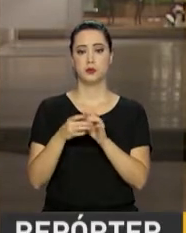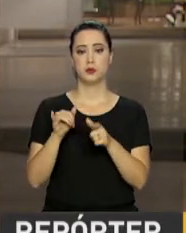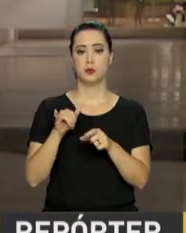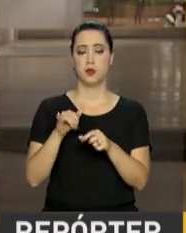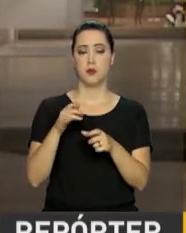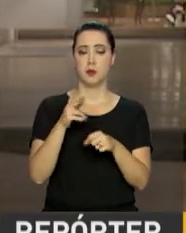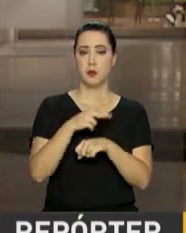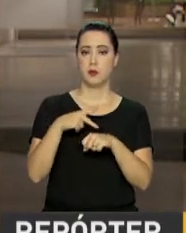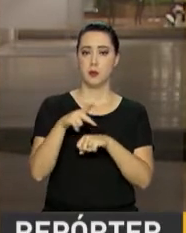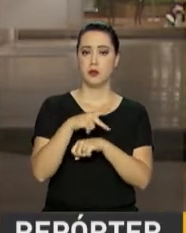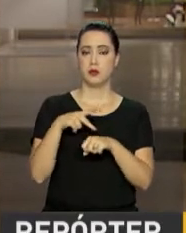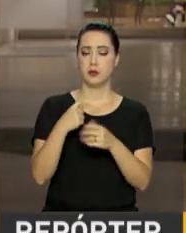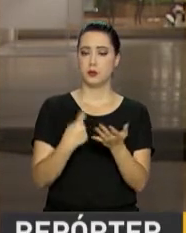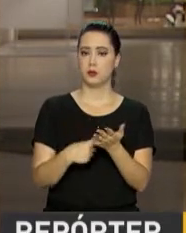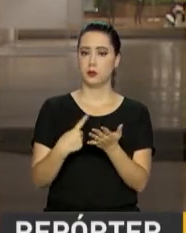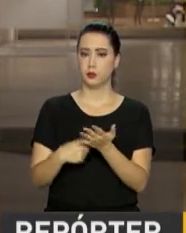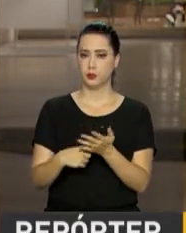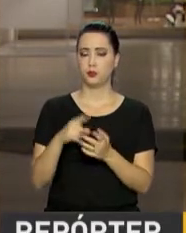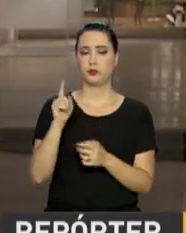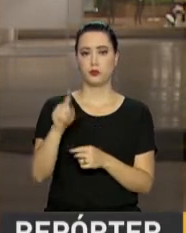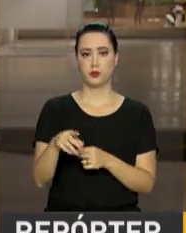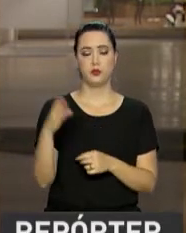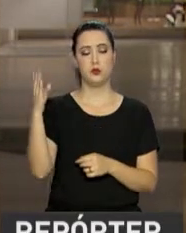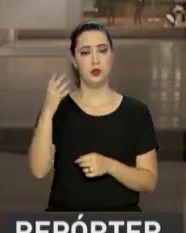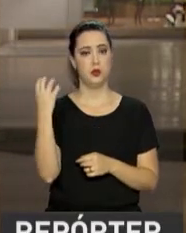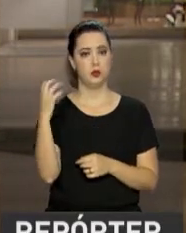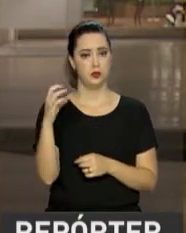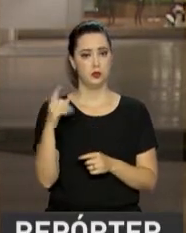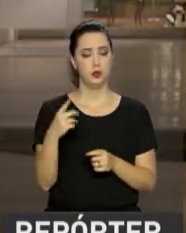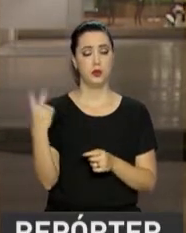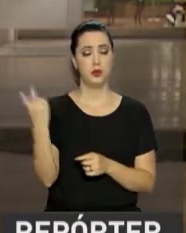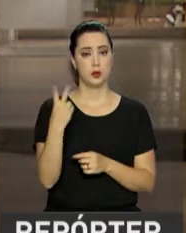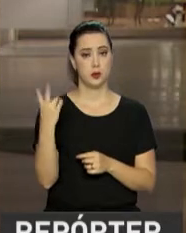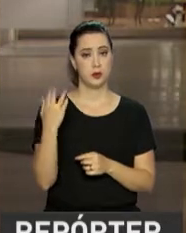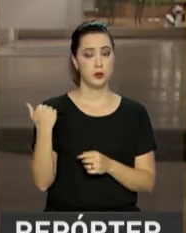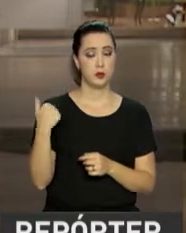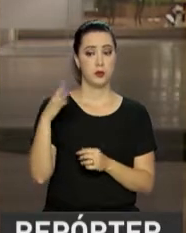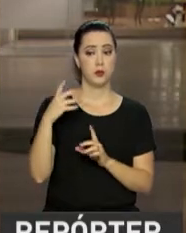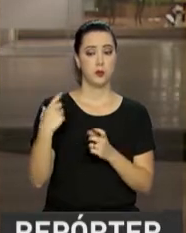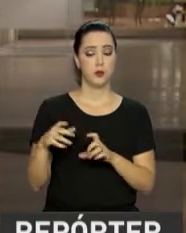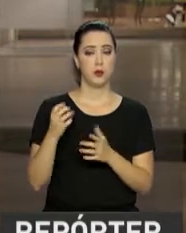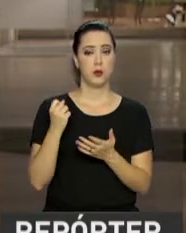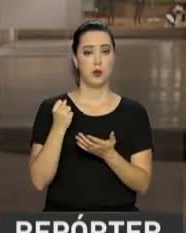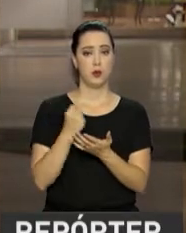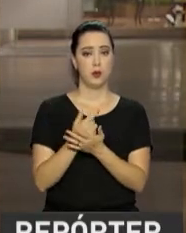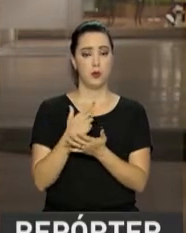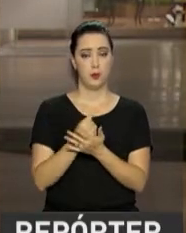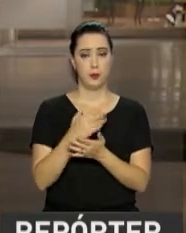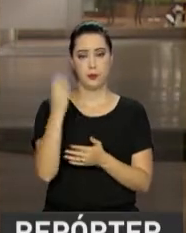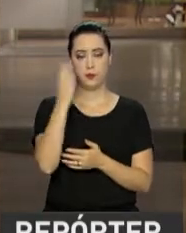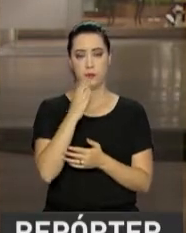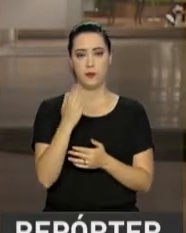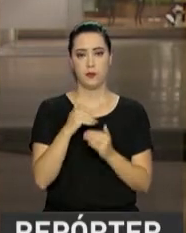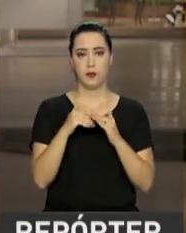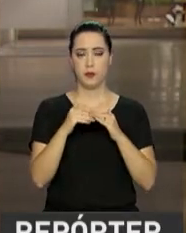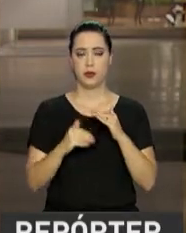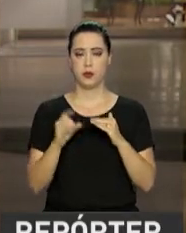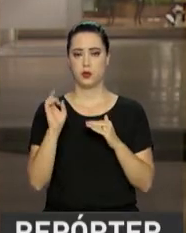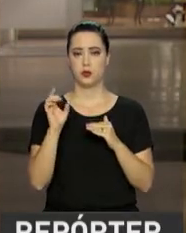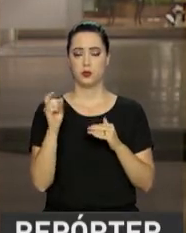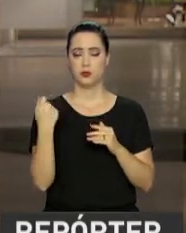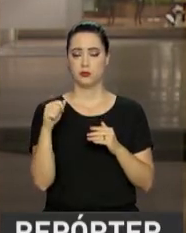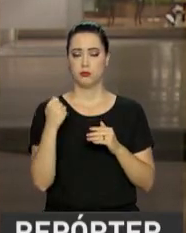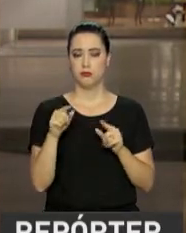do sul já os chilenos são o segundo maior mercado do brasil na região atrás somente da argentina o fluxo